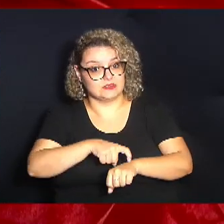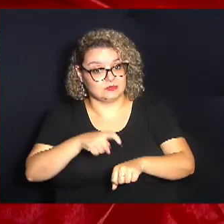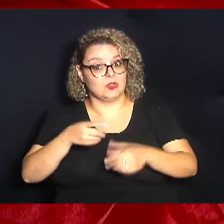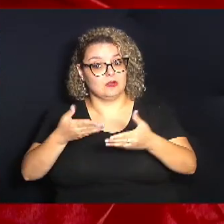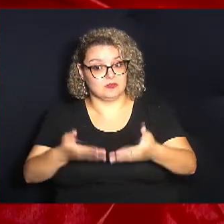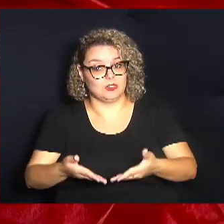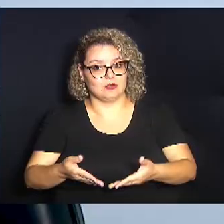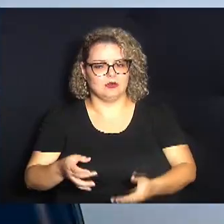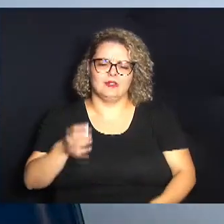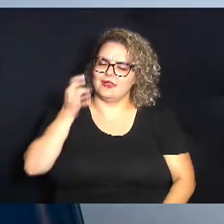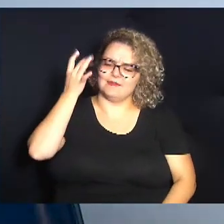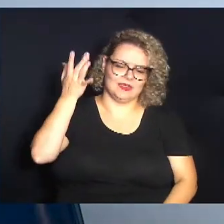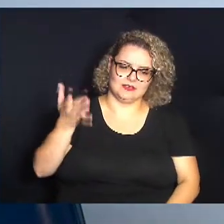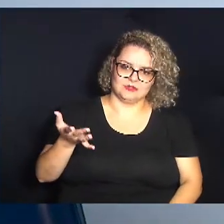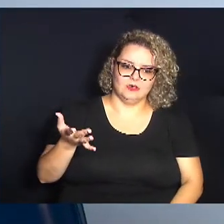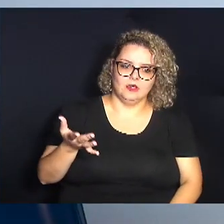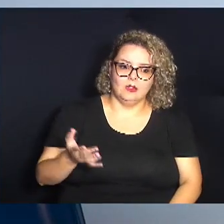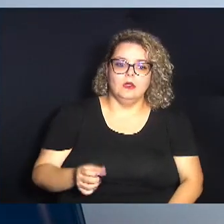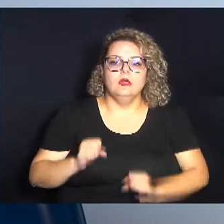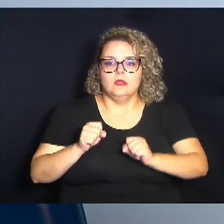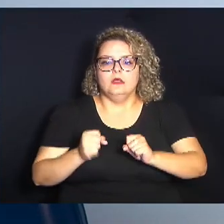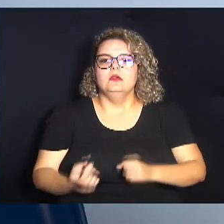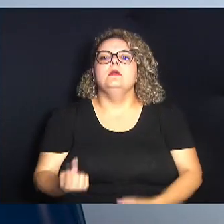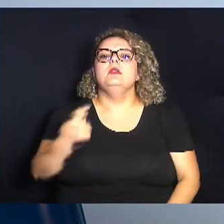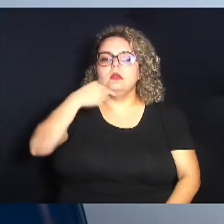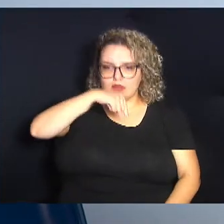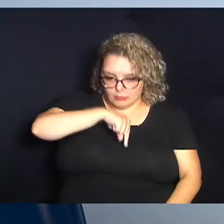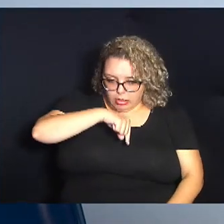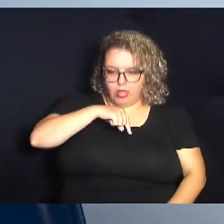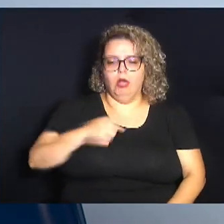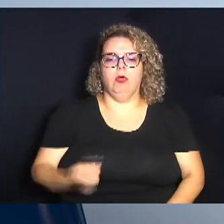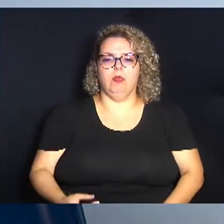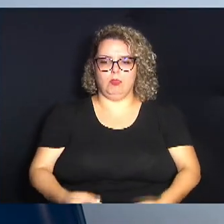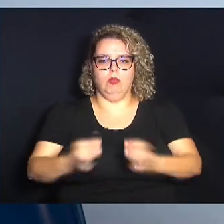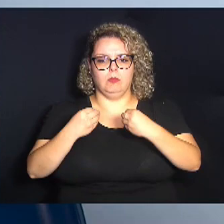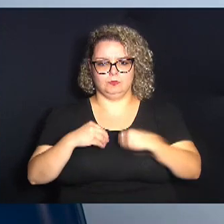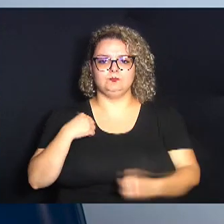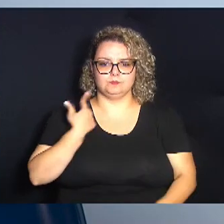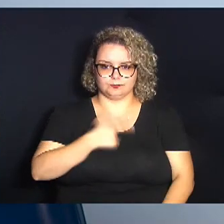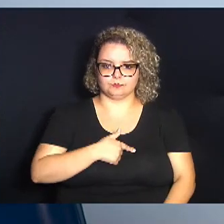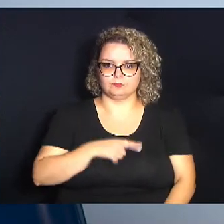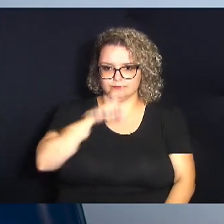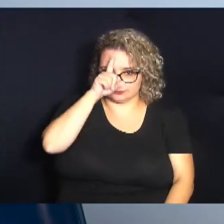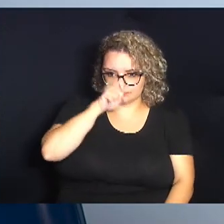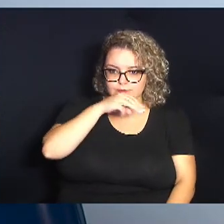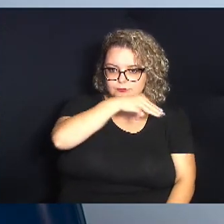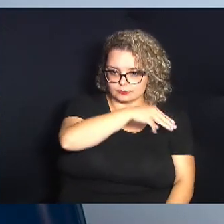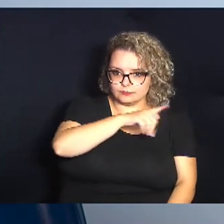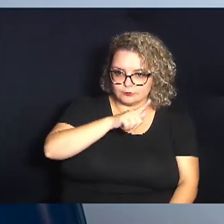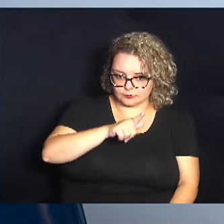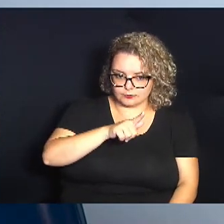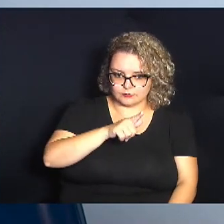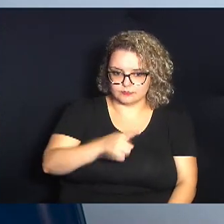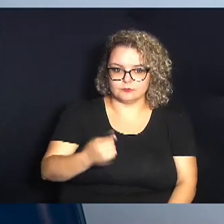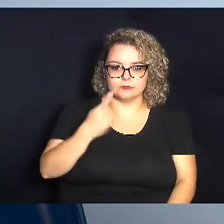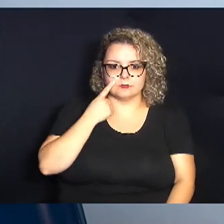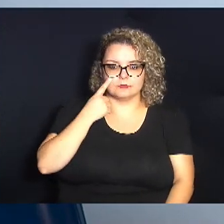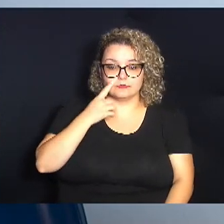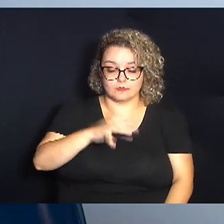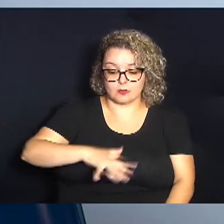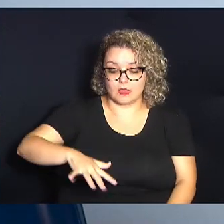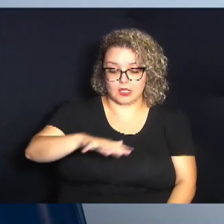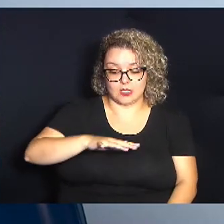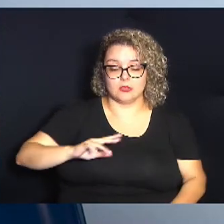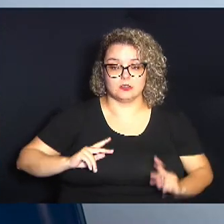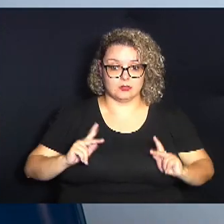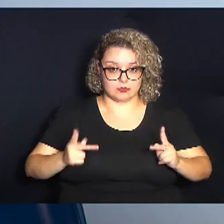é muito fácil. Pode trazer aqui para a gente, no Hospital Mário Gatti, é o setor de humanização